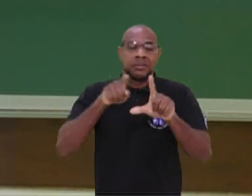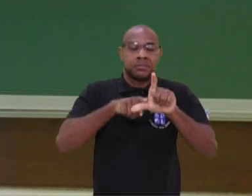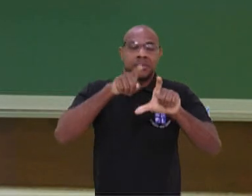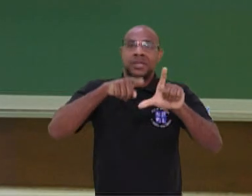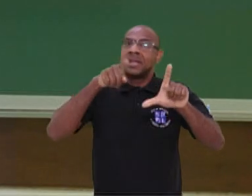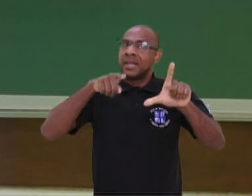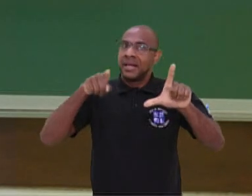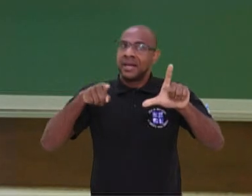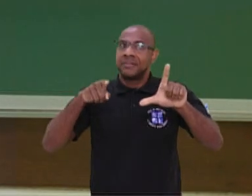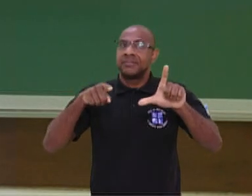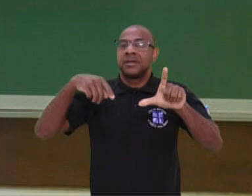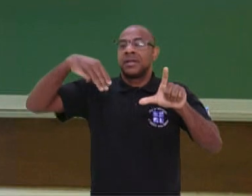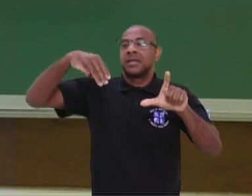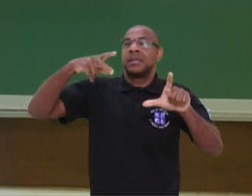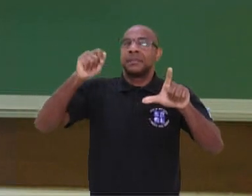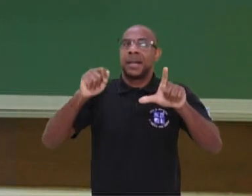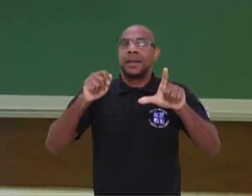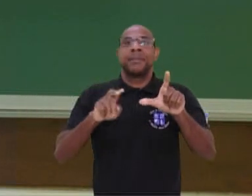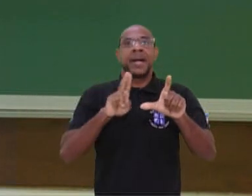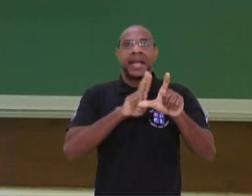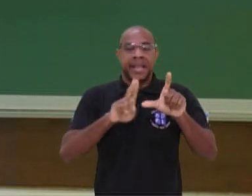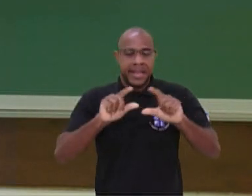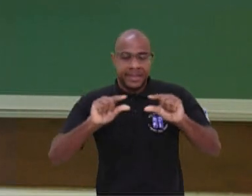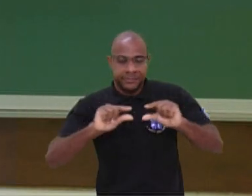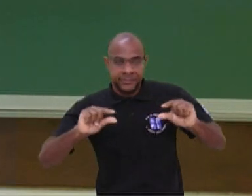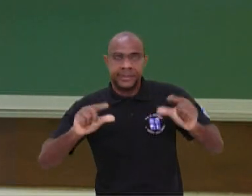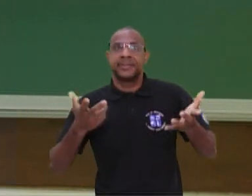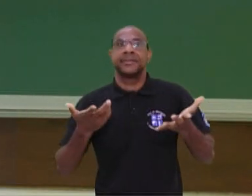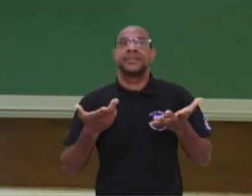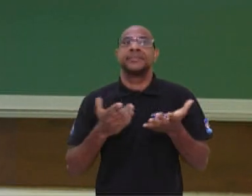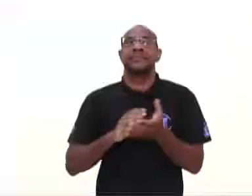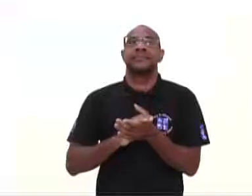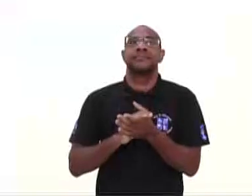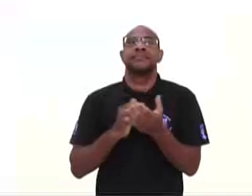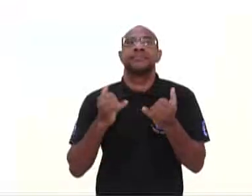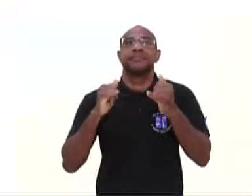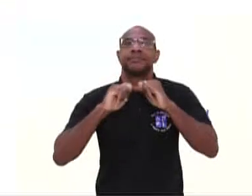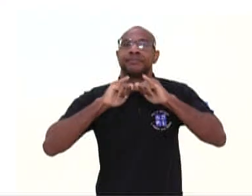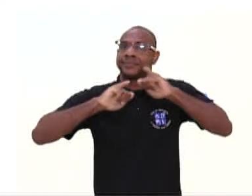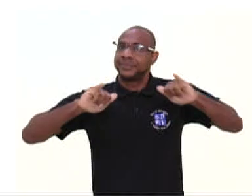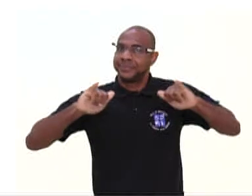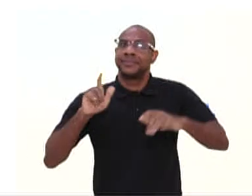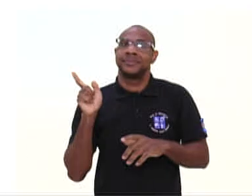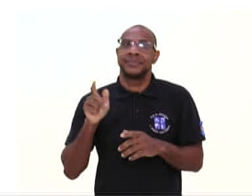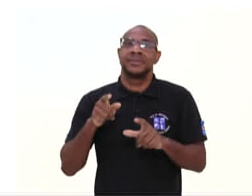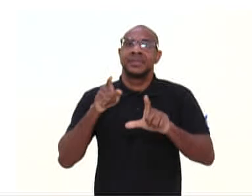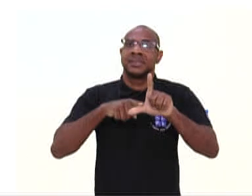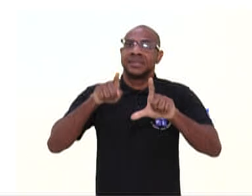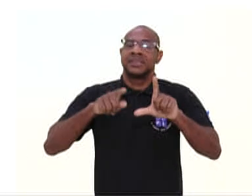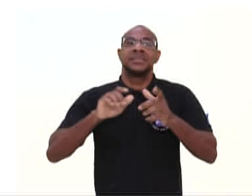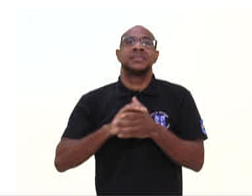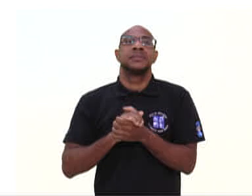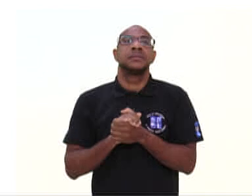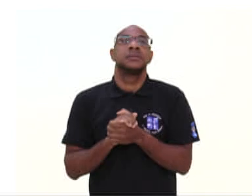um mapa e legenda, um infográfico. As que menos cresceram foram as regiões norte